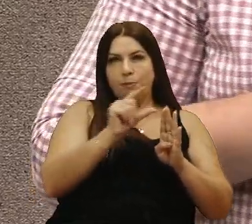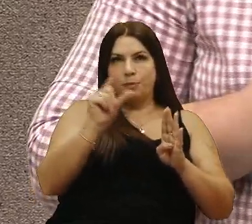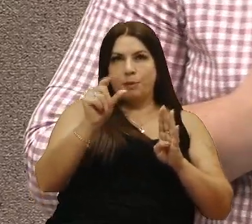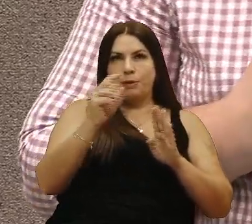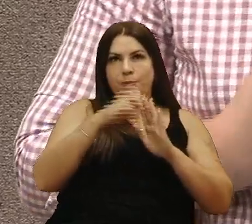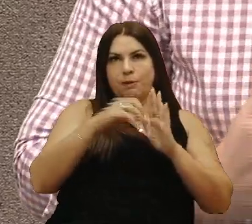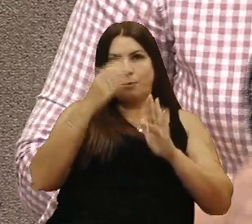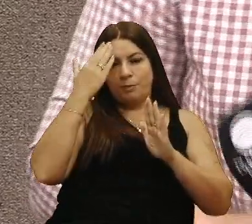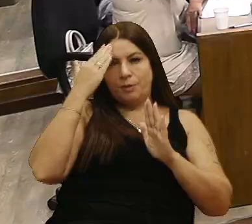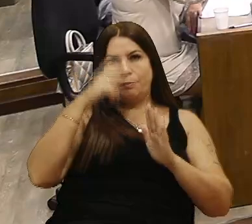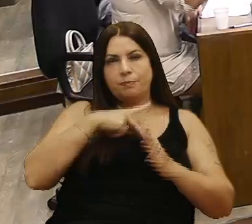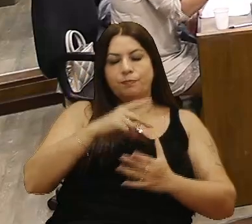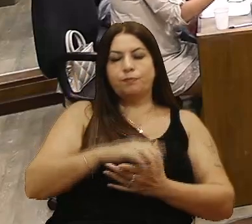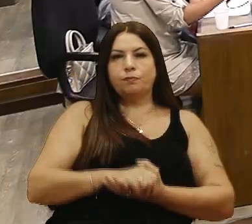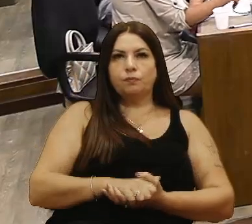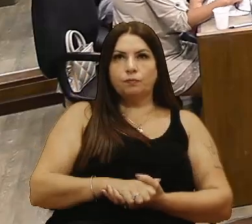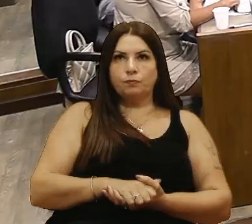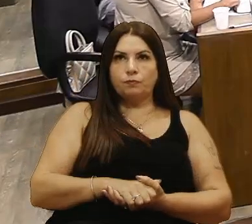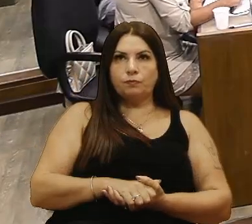emendas. Obrigado, presidente.